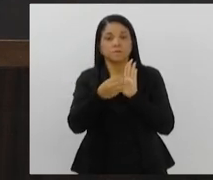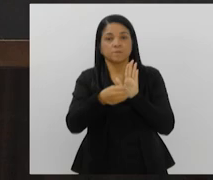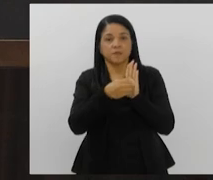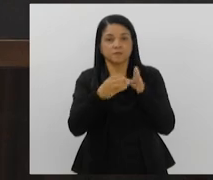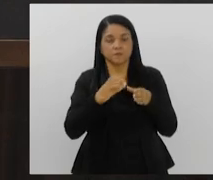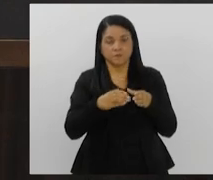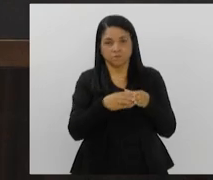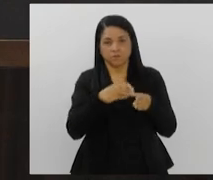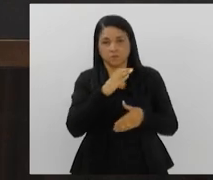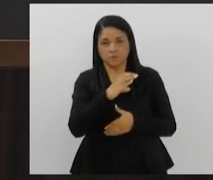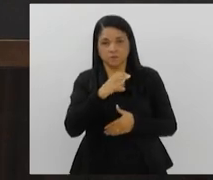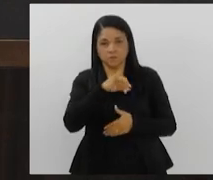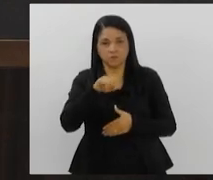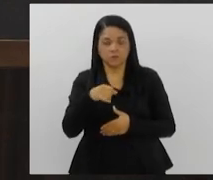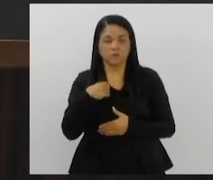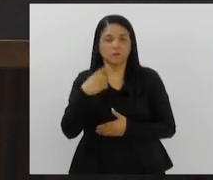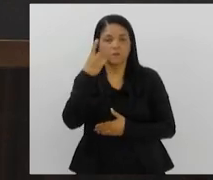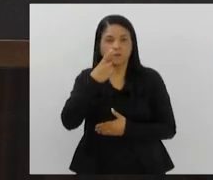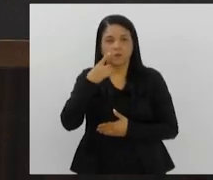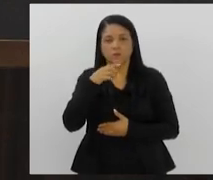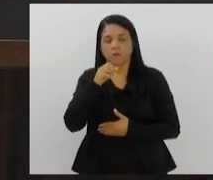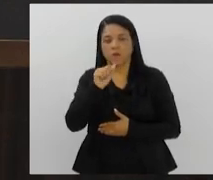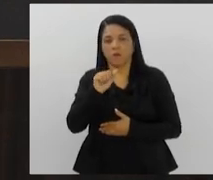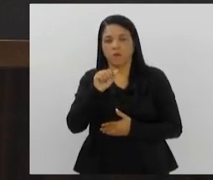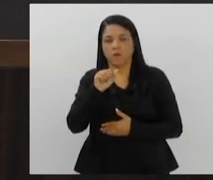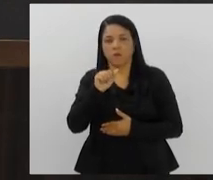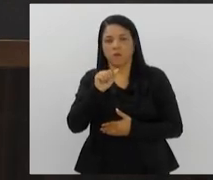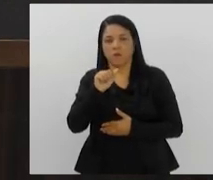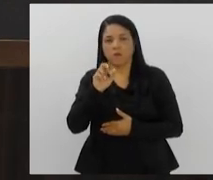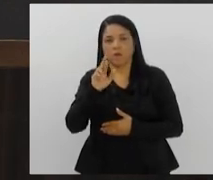Constituição e Justiça, deputado Rodrigo Amorim.